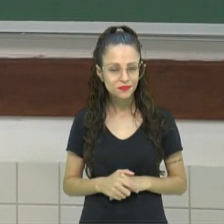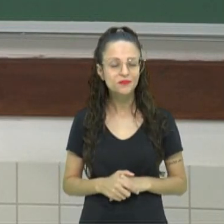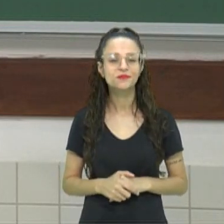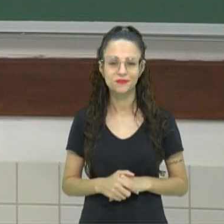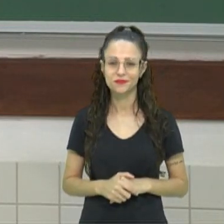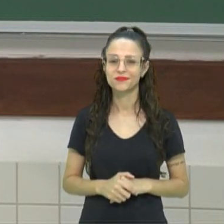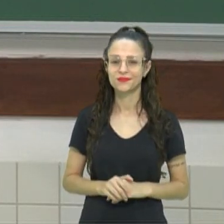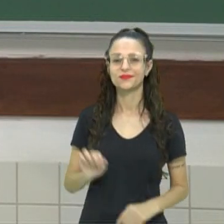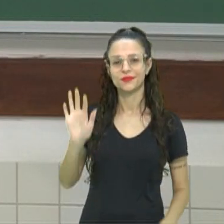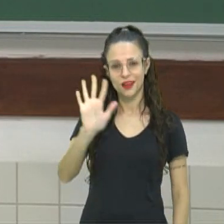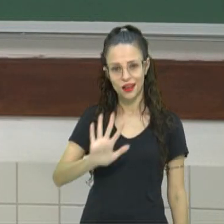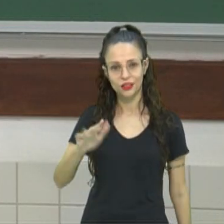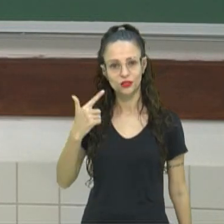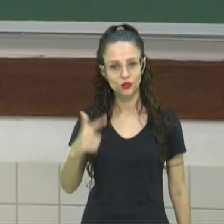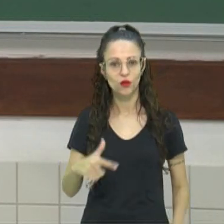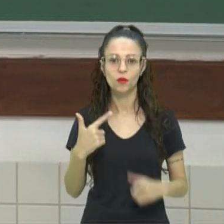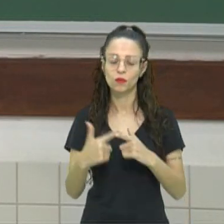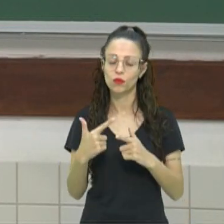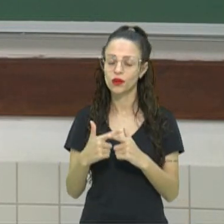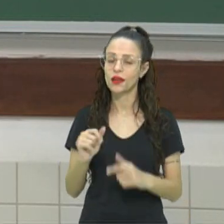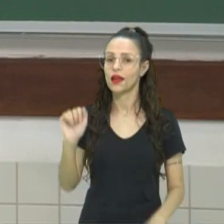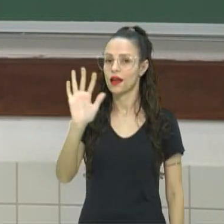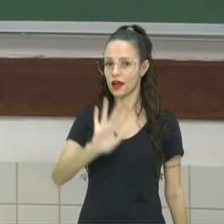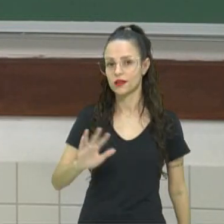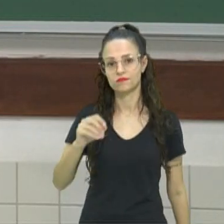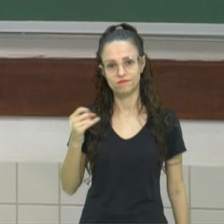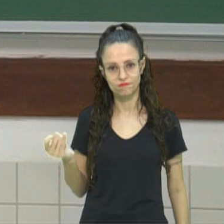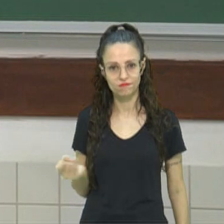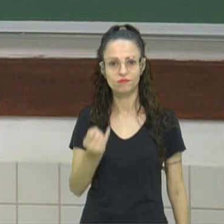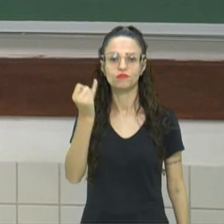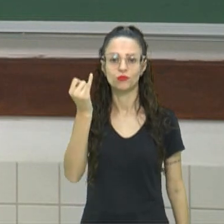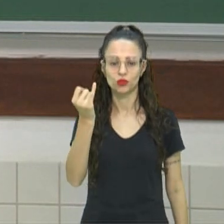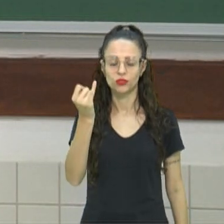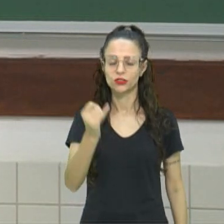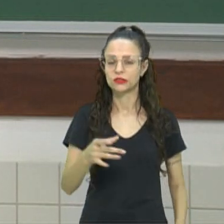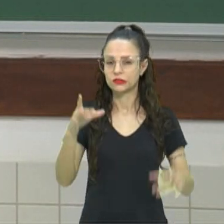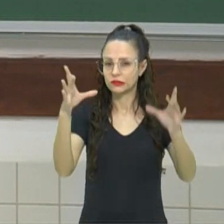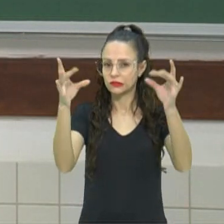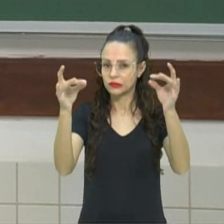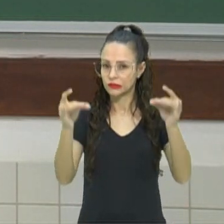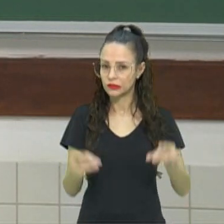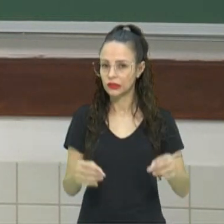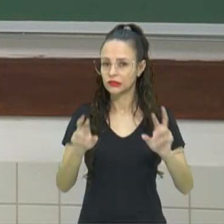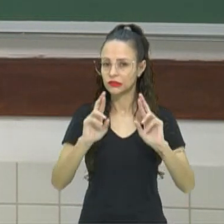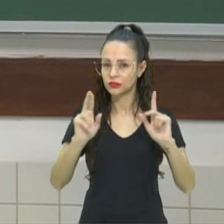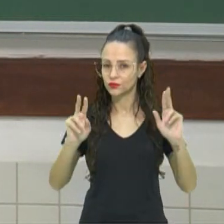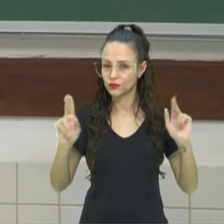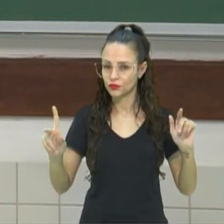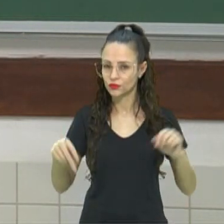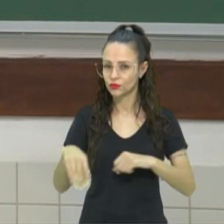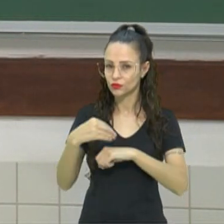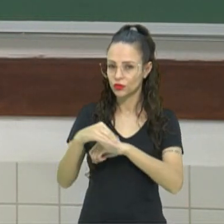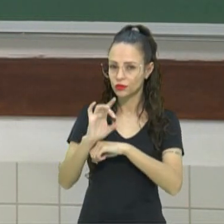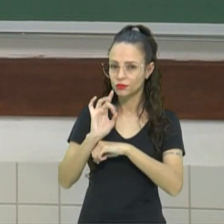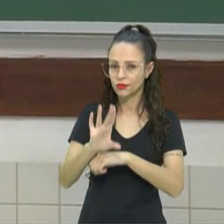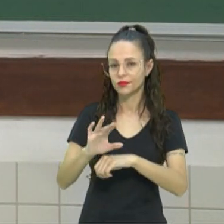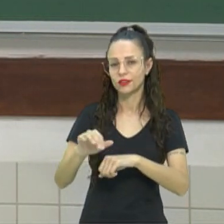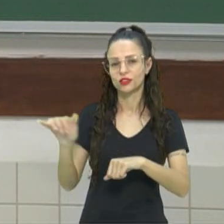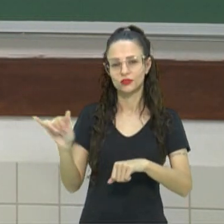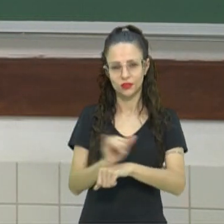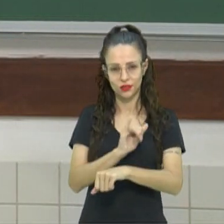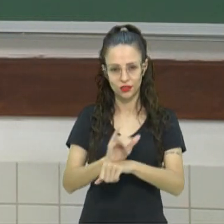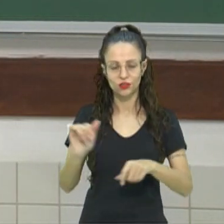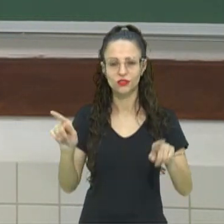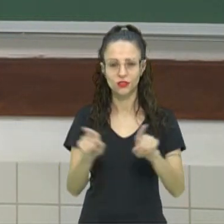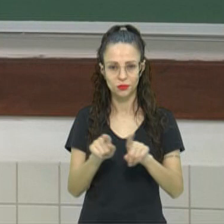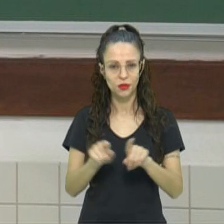A área de novo, porque a área é muito importante, ok? Tem muitos detalhezinhos diferentes, eu vou passar para vocês algumas estratégias